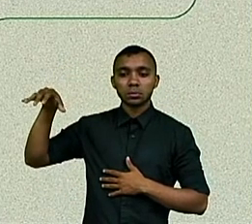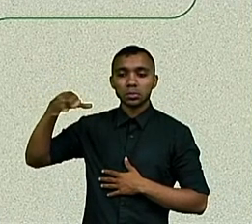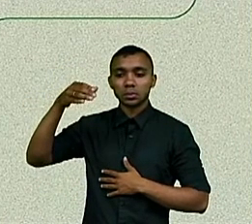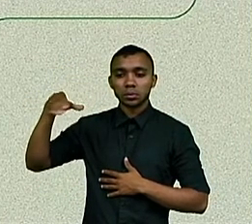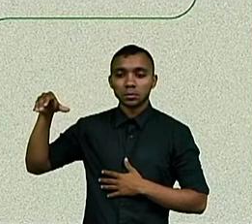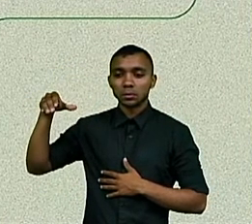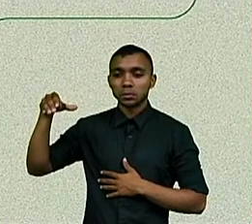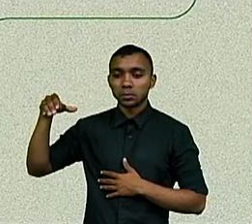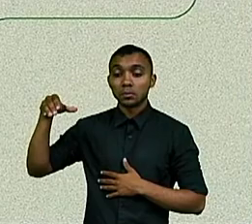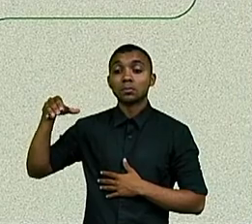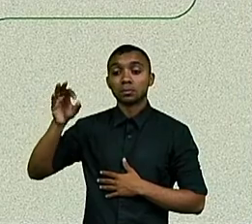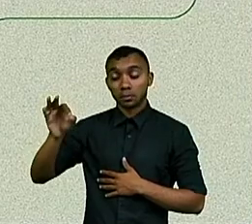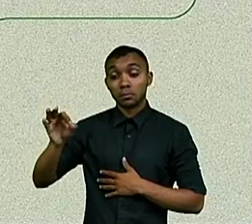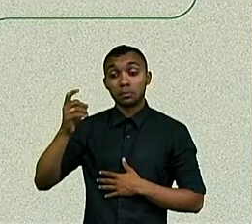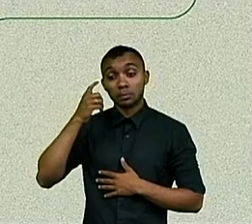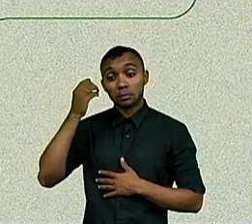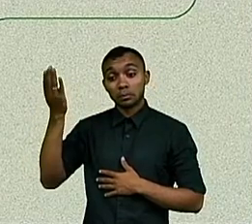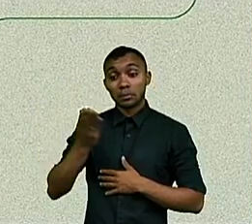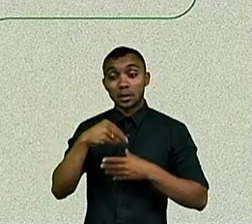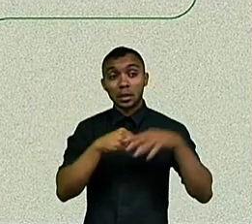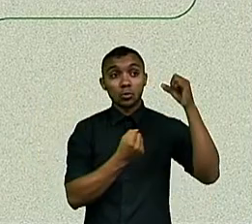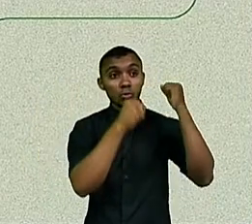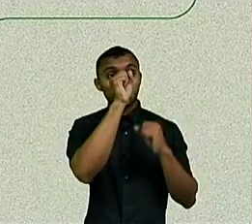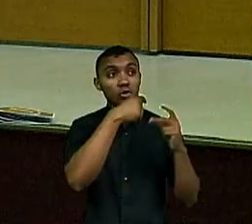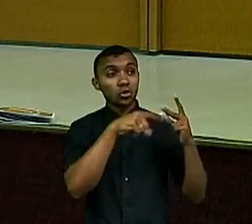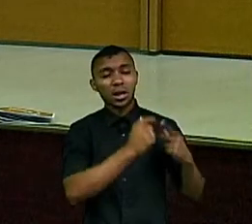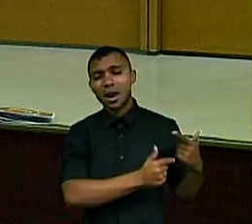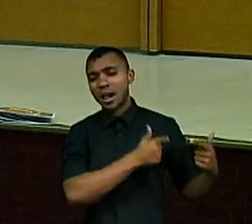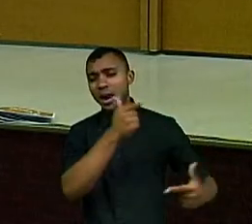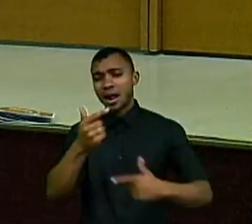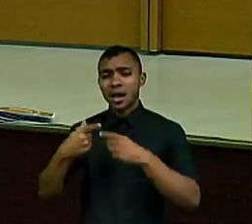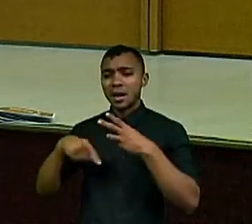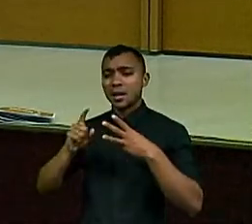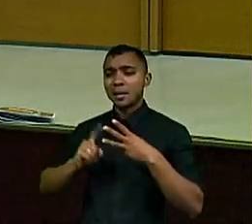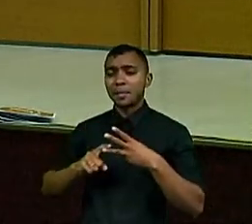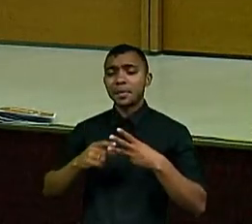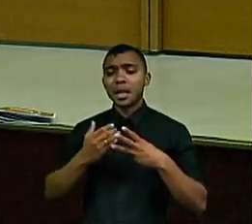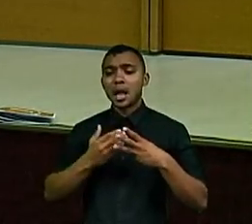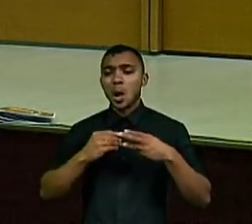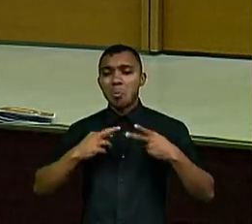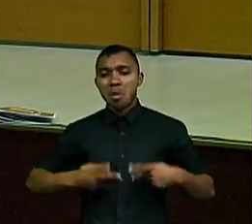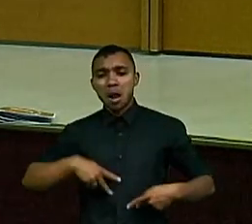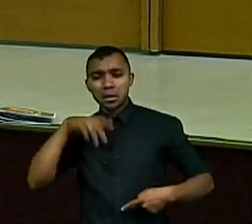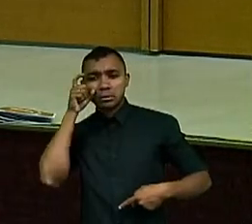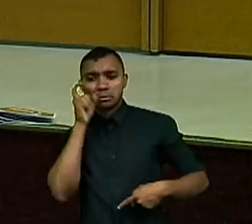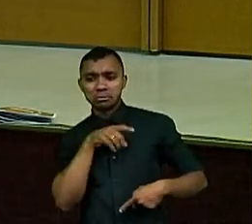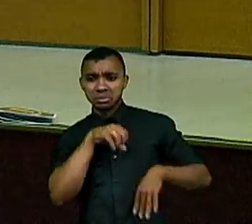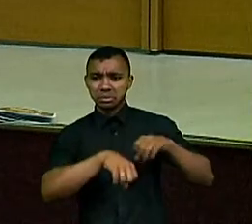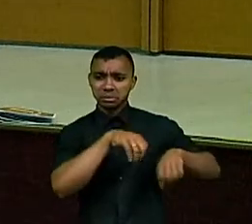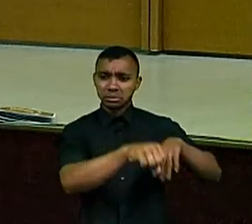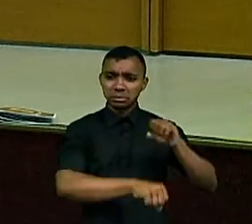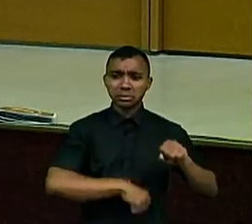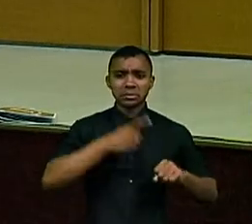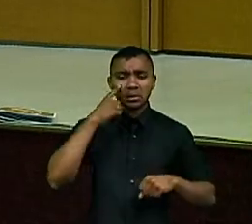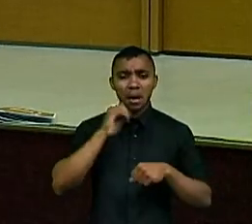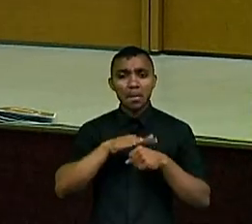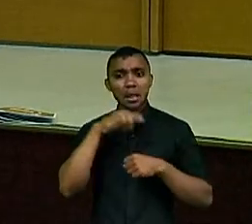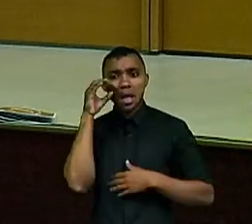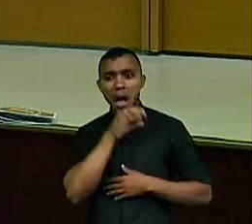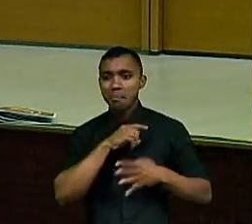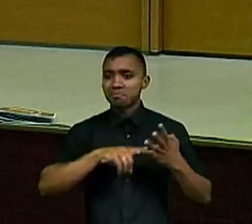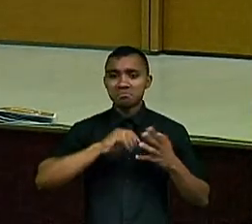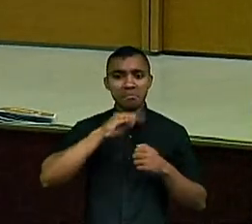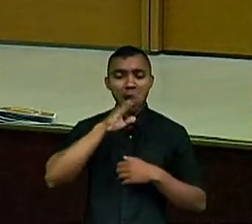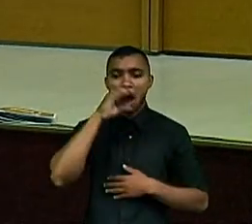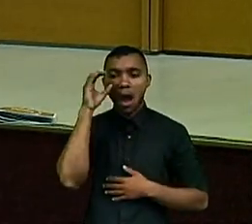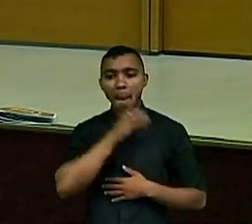da fábrica a linha de produção trabalha em série a exploração do homem pelo homem o diretor mandando todo tempo aumente a velocidade aumente a velocidade